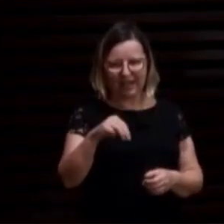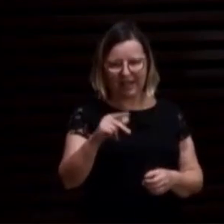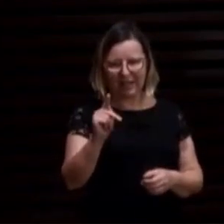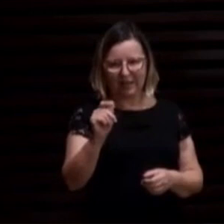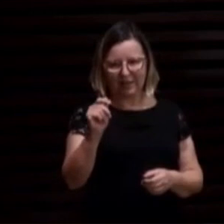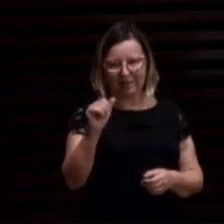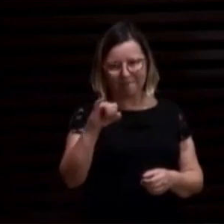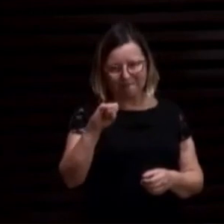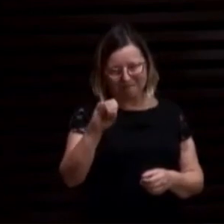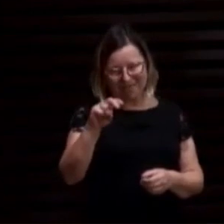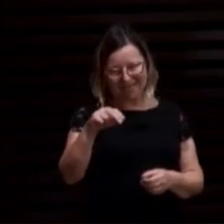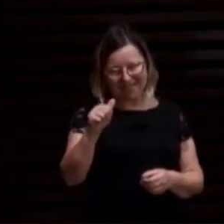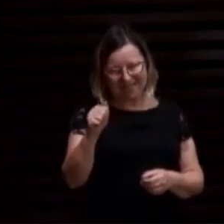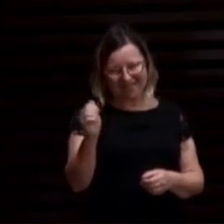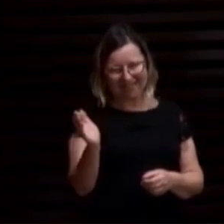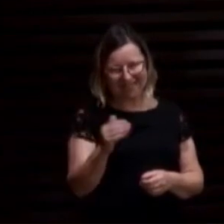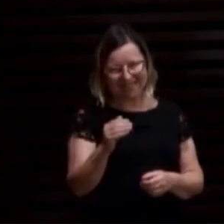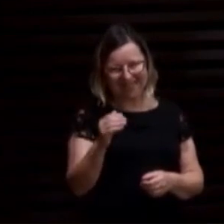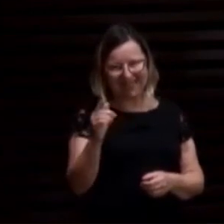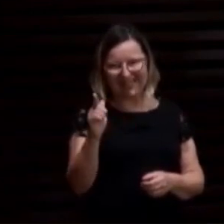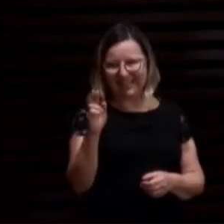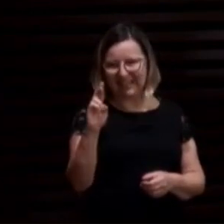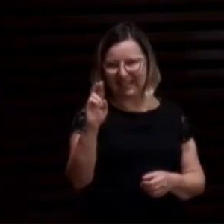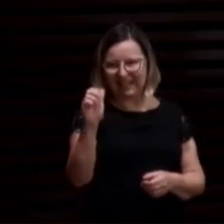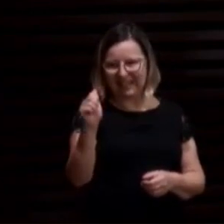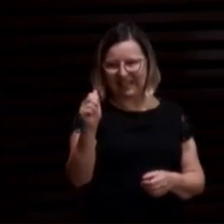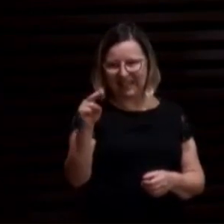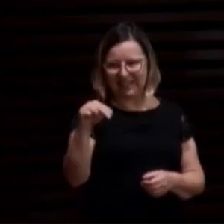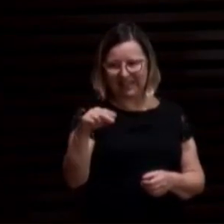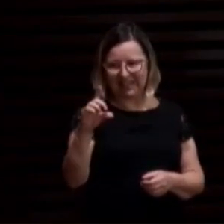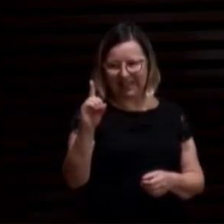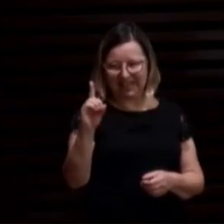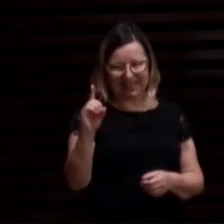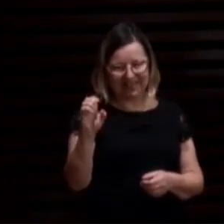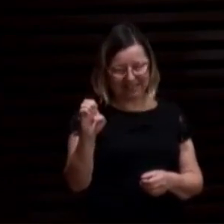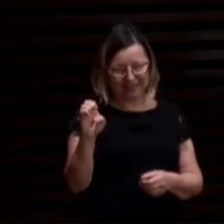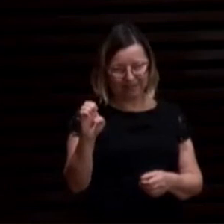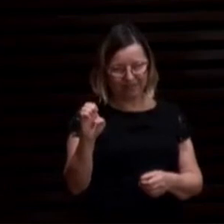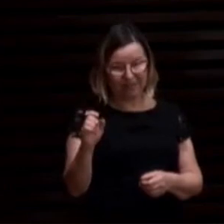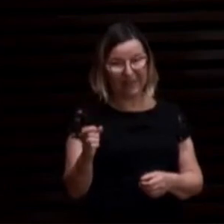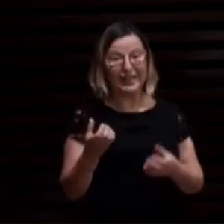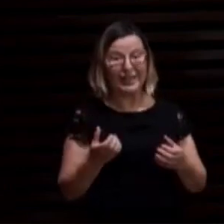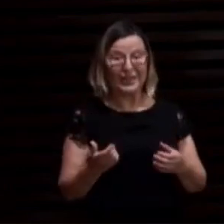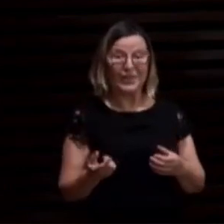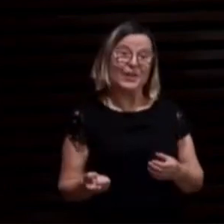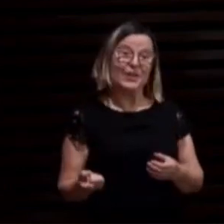Eu quero voltar aqui para a gente trabalhar um pouquinho com o nosso irmão Pedro, o valente,